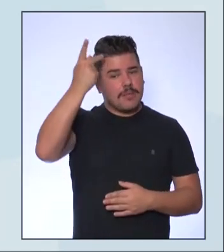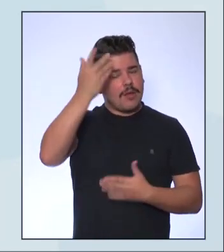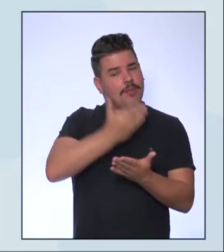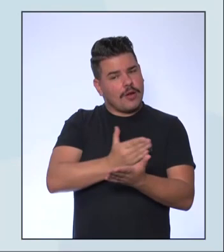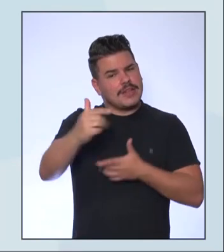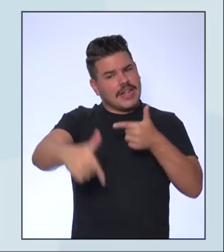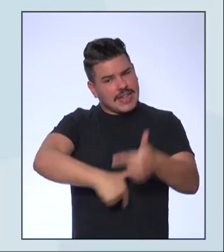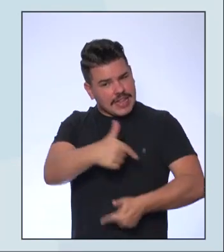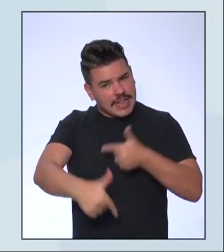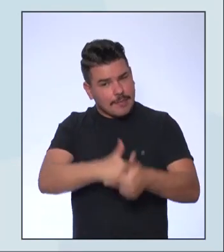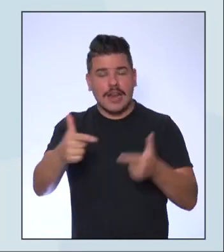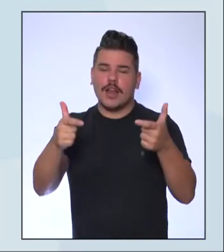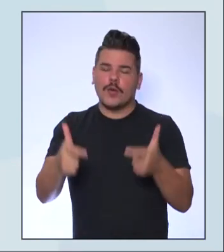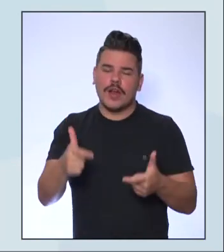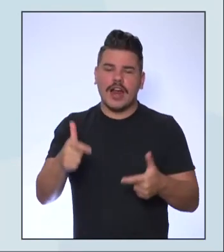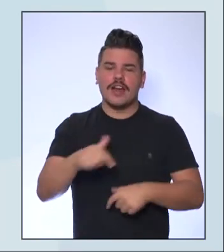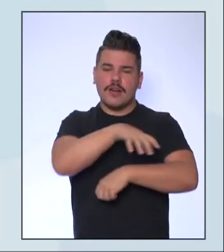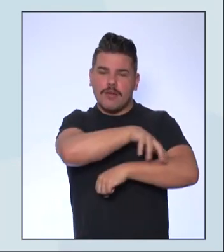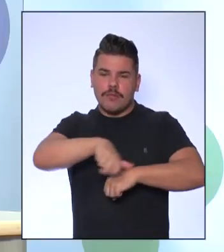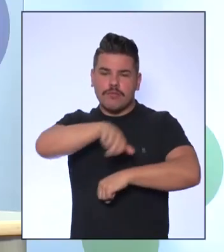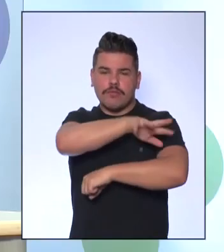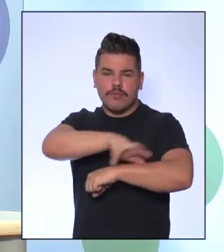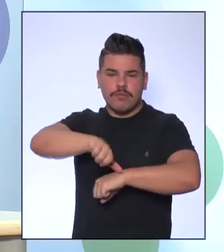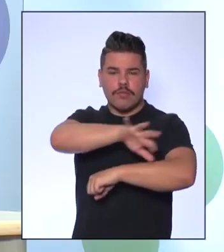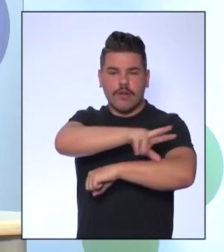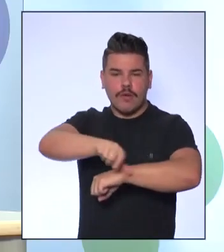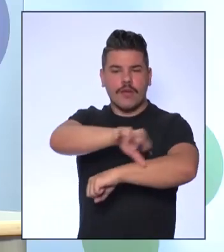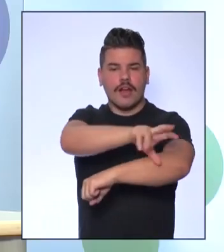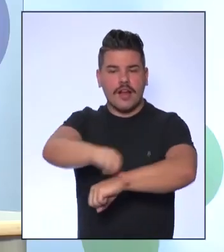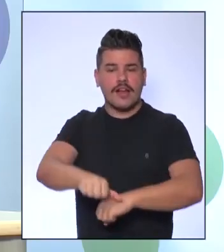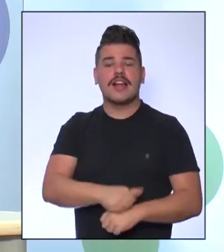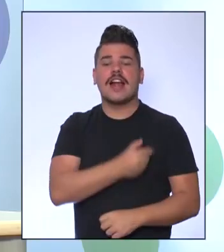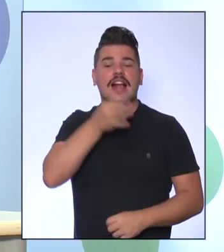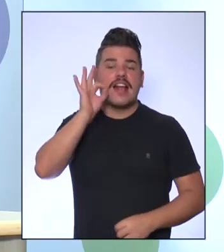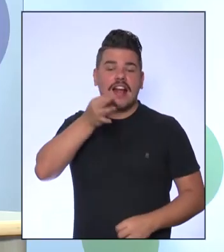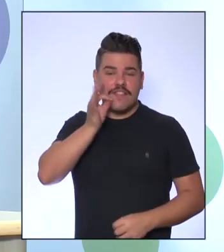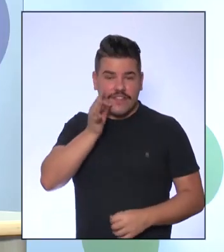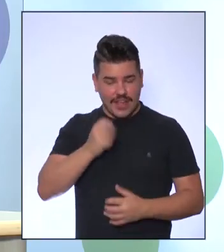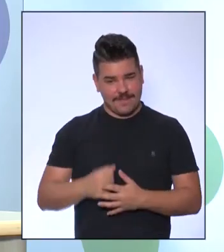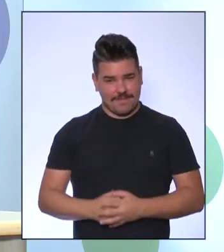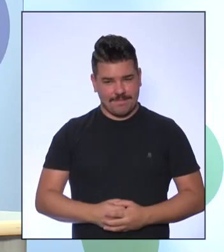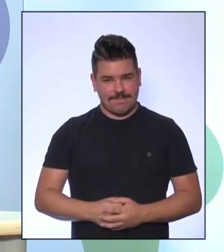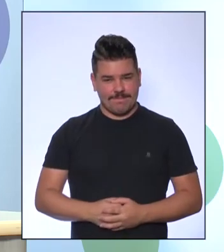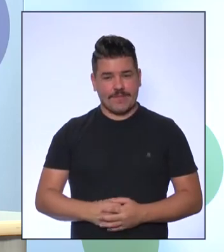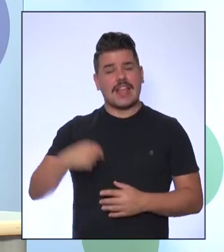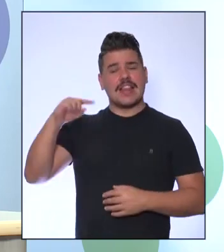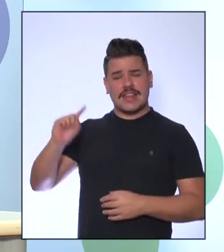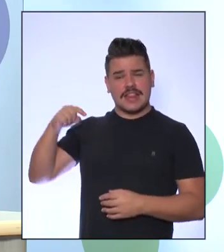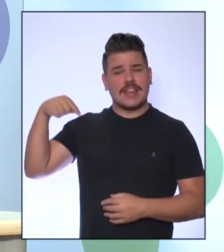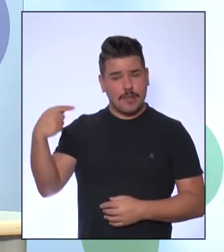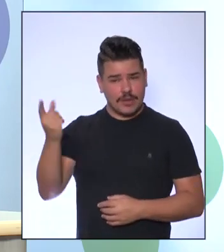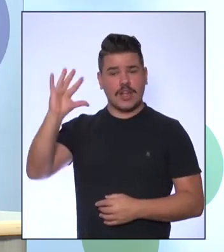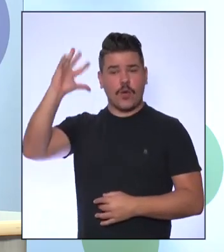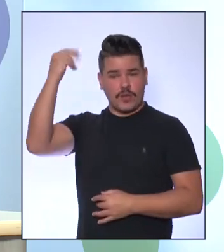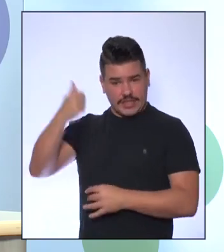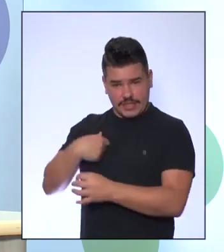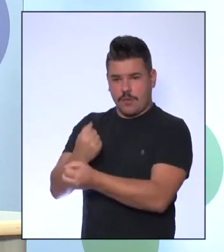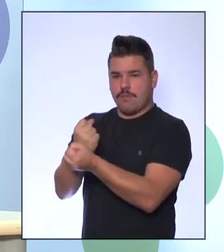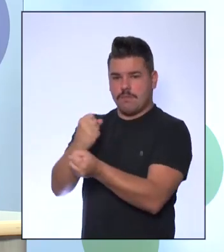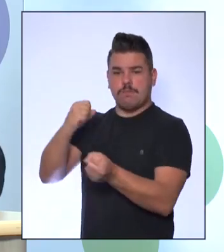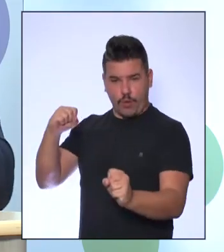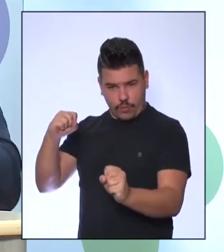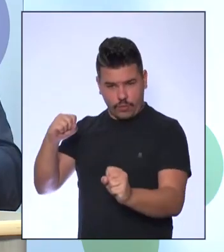nas cafeicultura. Quer falar, Carlos? Lembrando que após a libertação dos